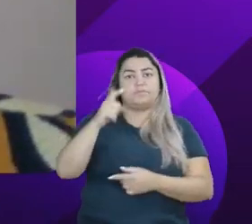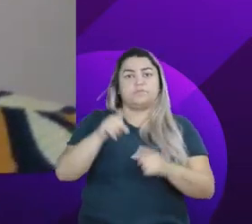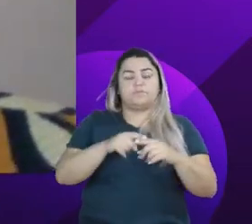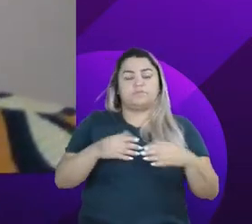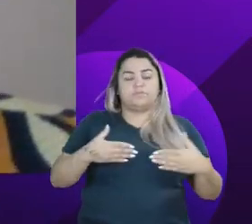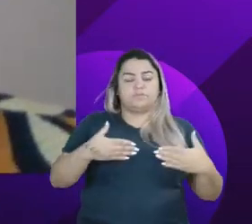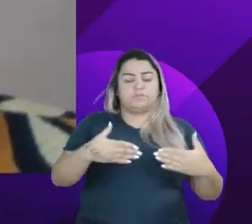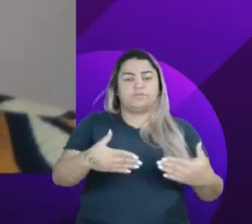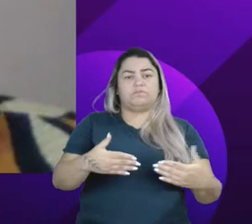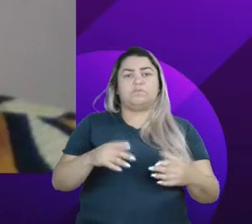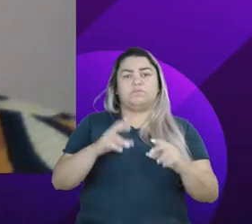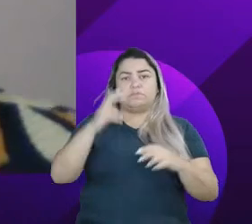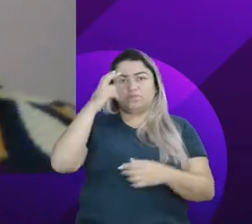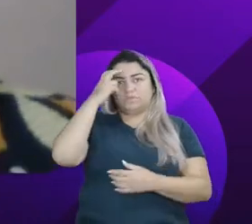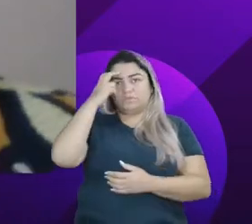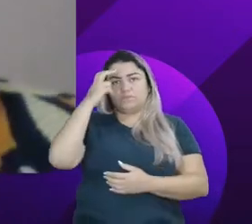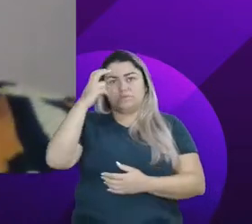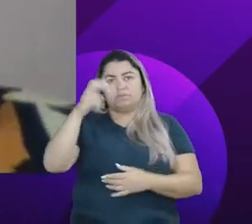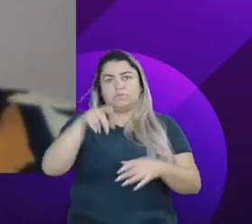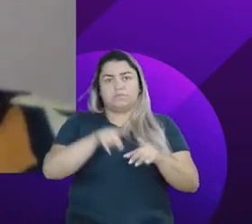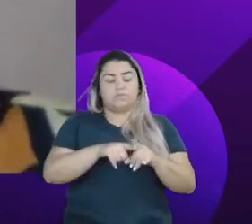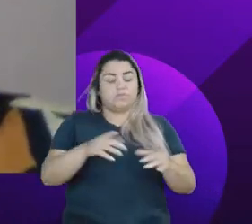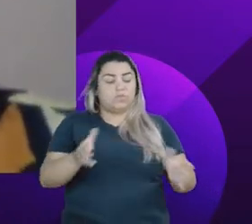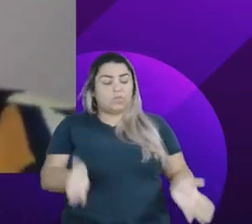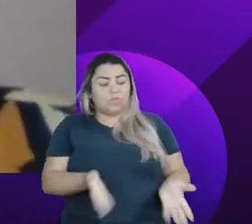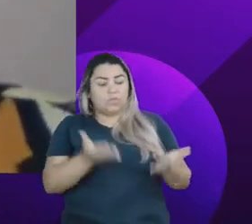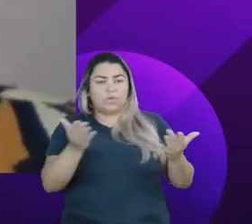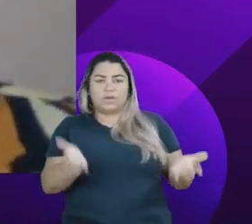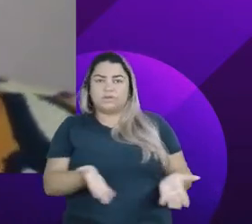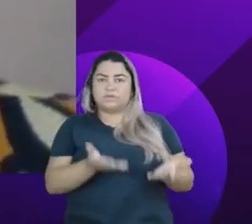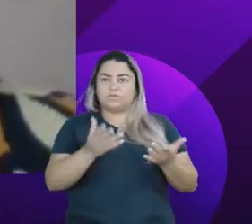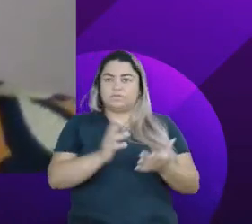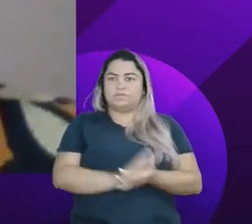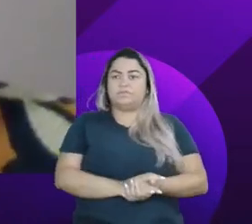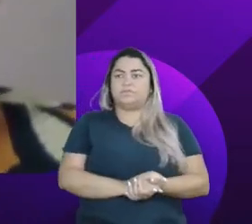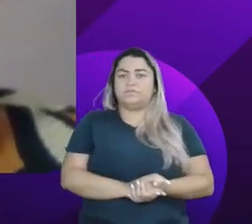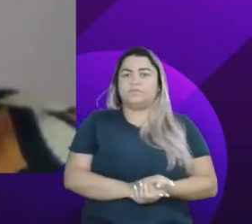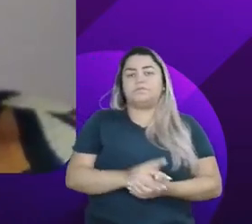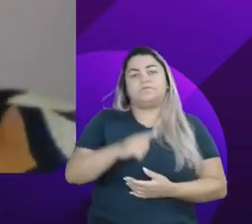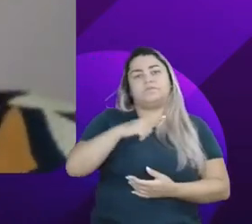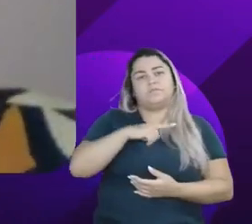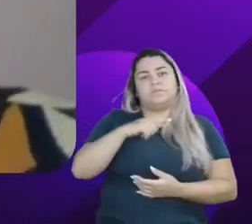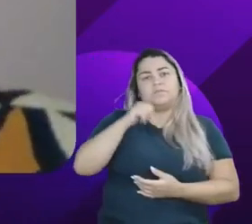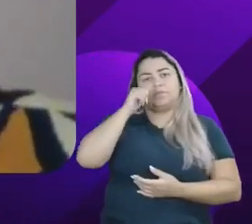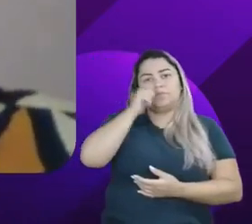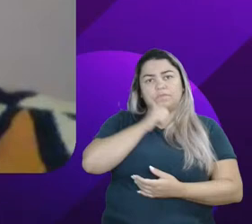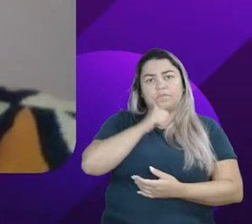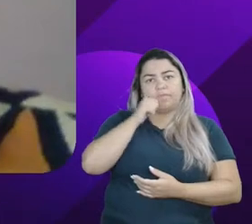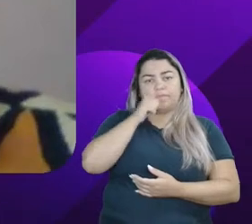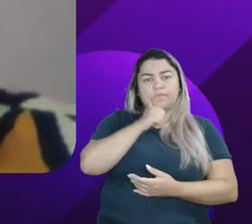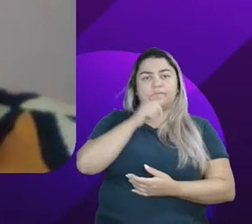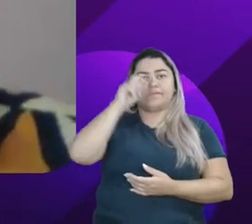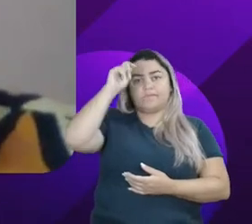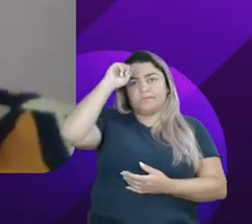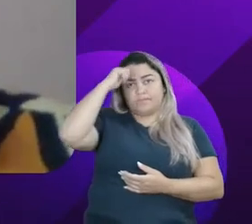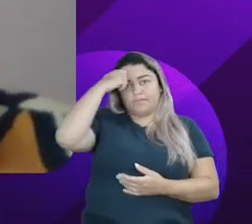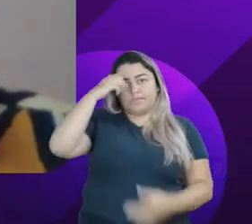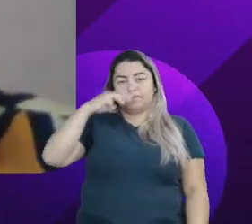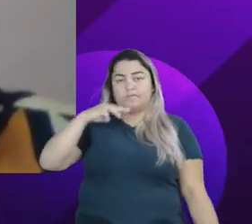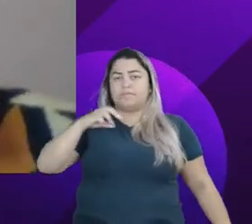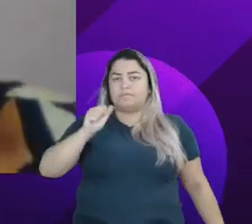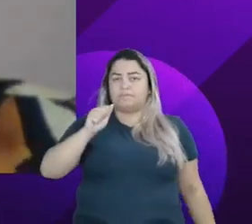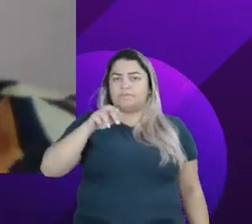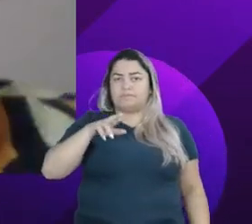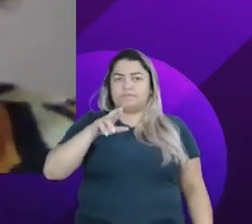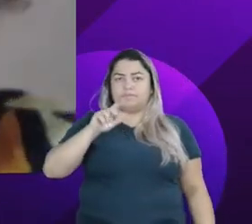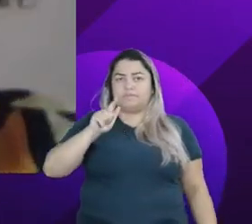Cultura, ele nos traz um novo ânimo, não é? Ter uma mulher negra como a ministra Margarete Menezes,